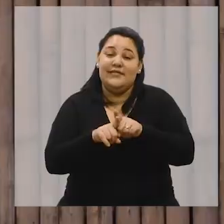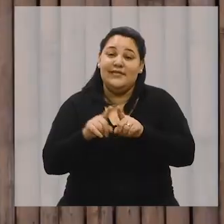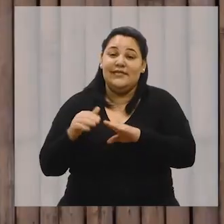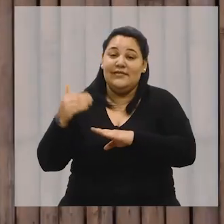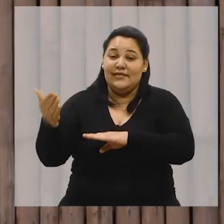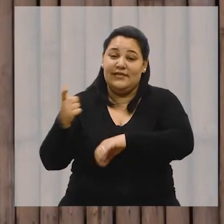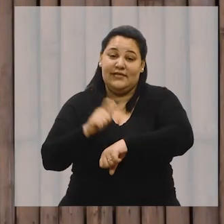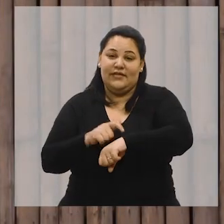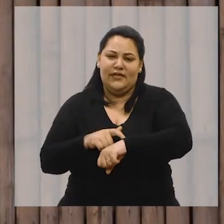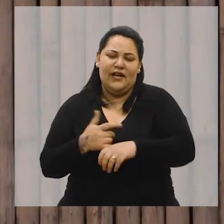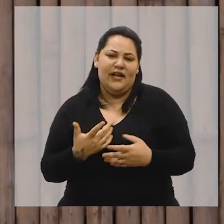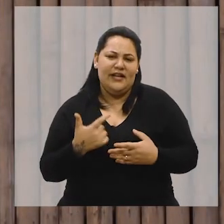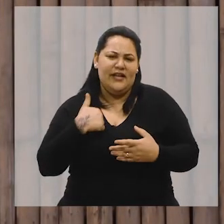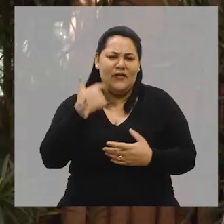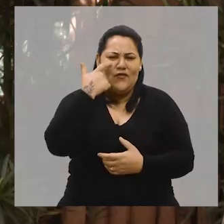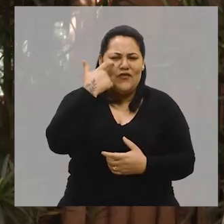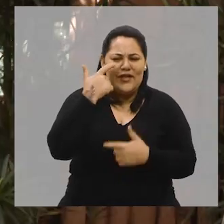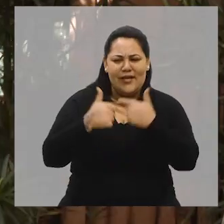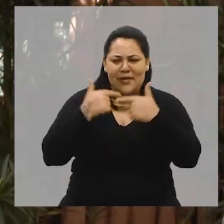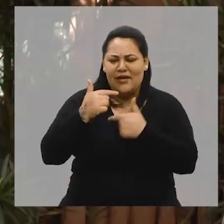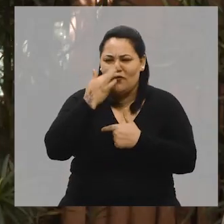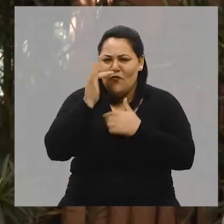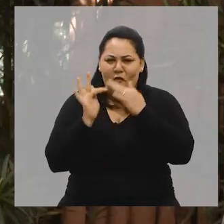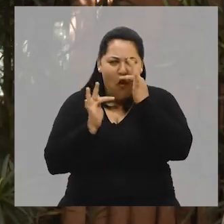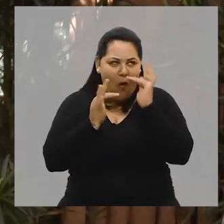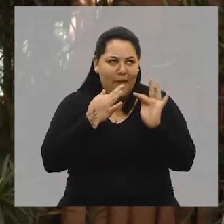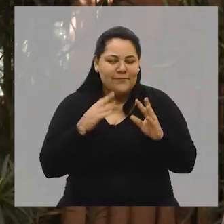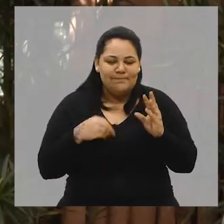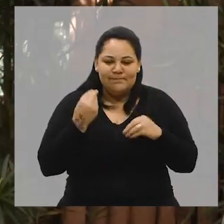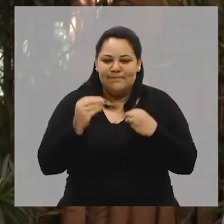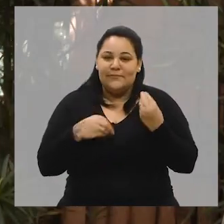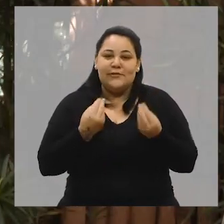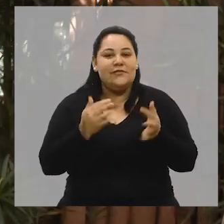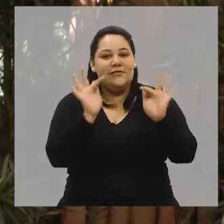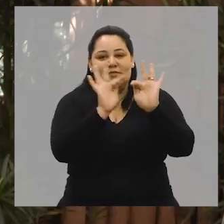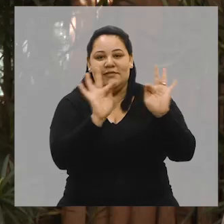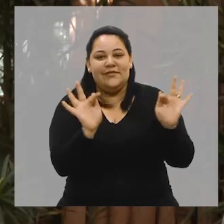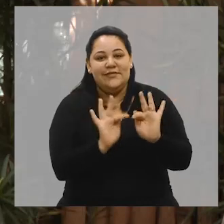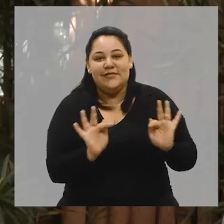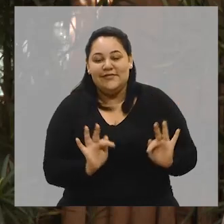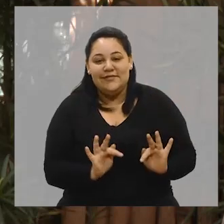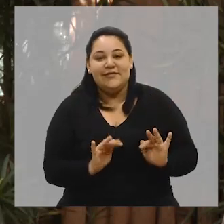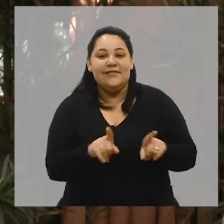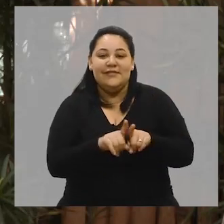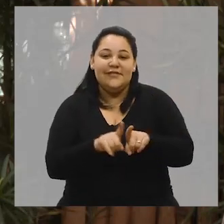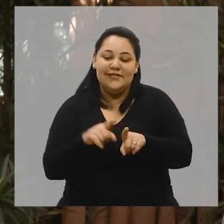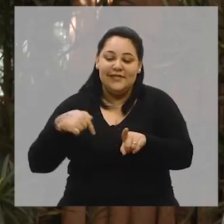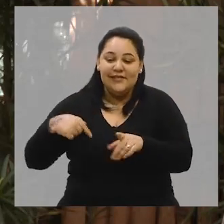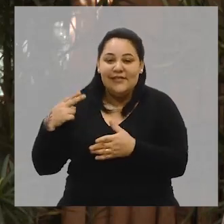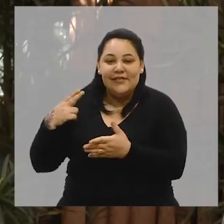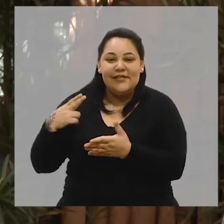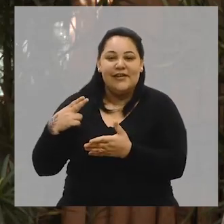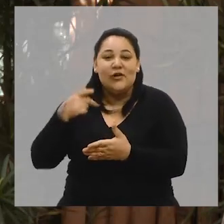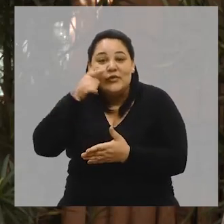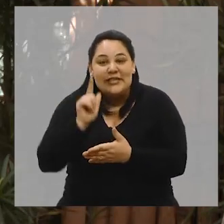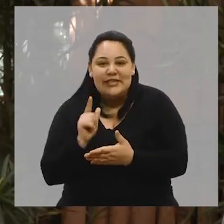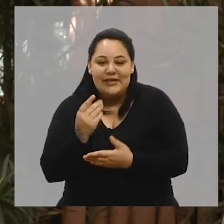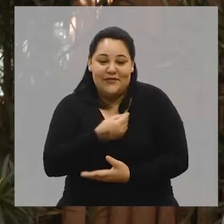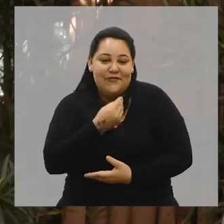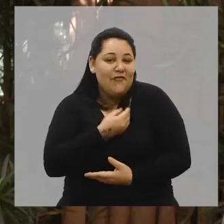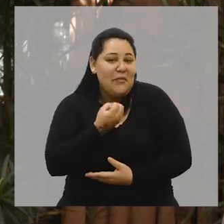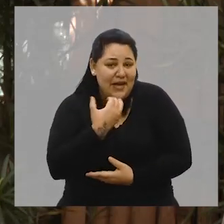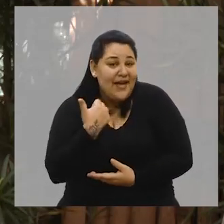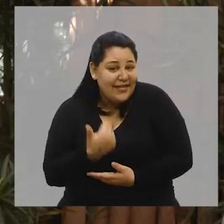horário. E aí, quando eu vi que trabalhando como florista eu estava me sentindo mais feliz e estava conseguindo sobreviver,